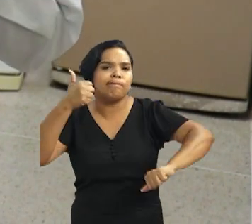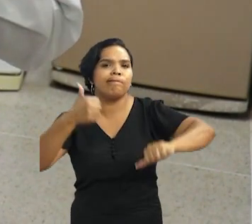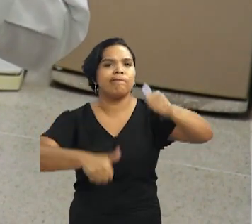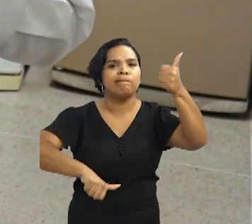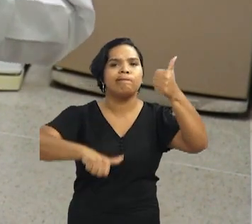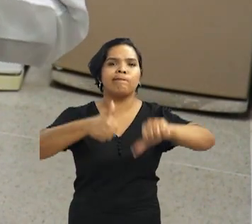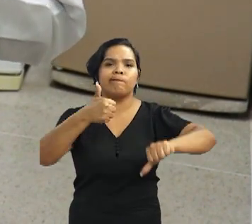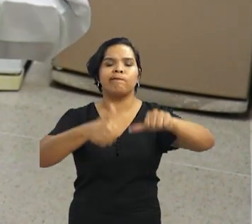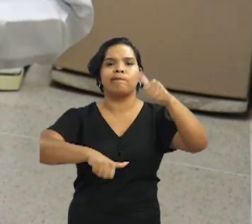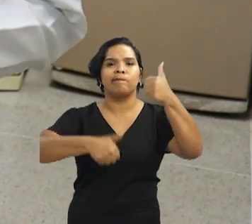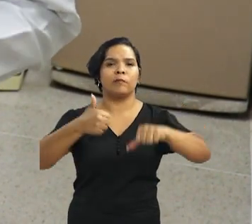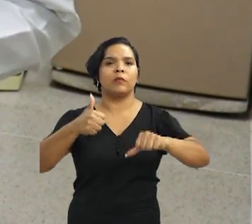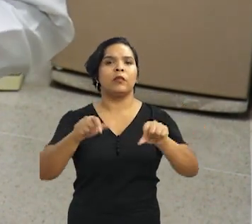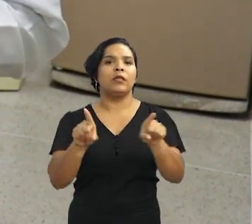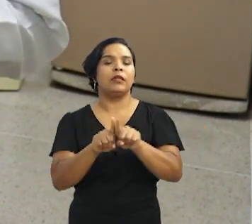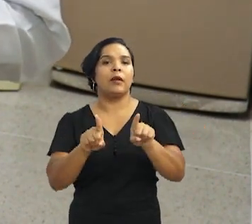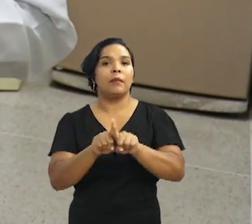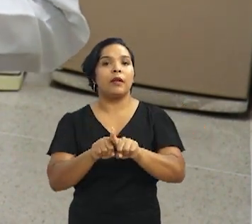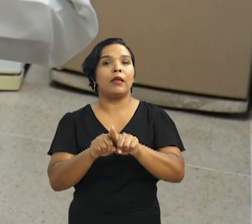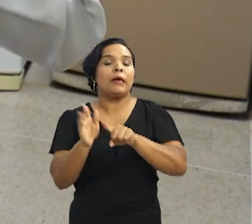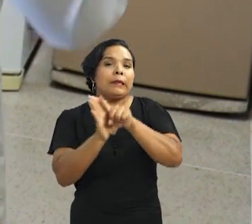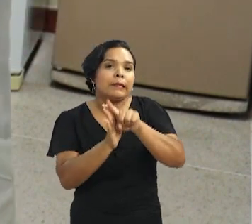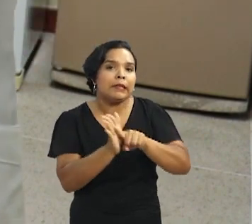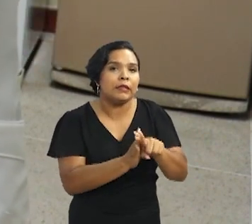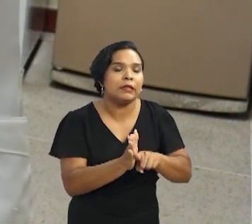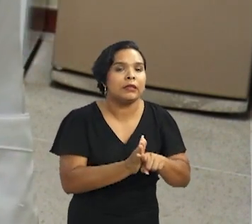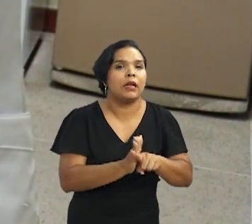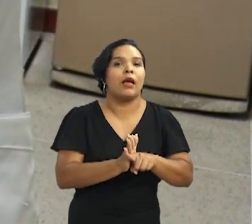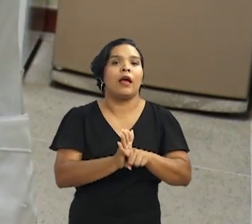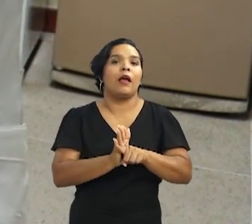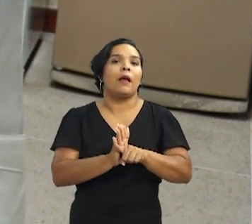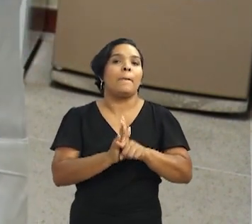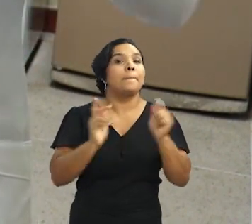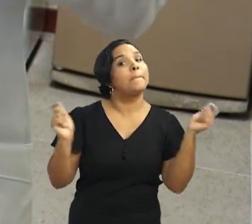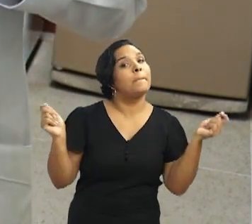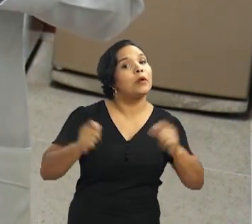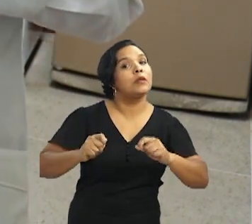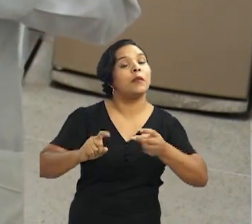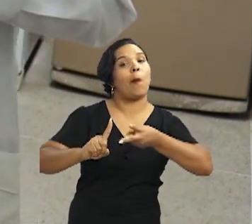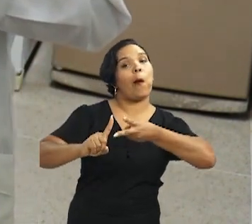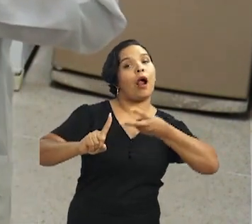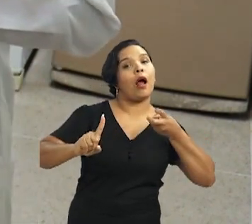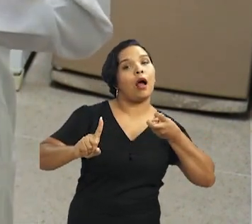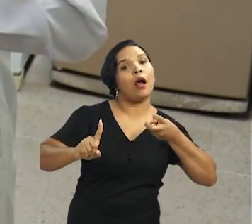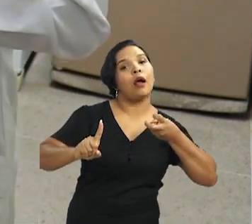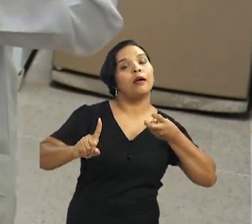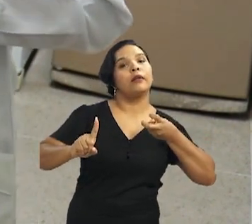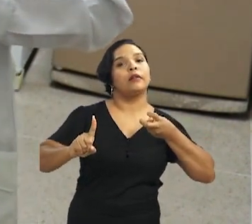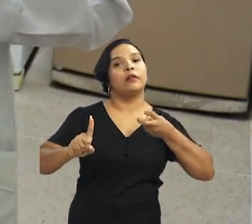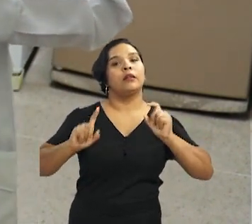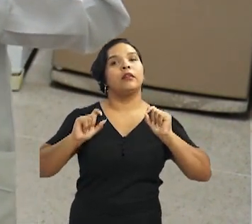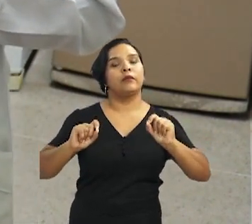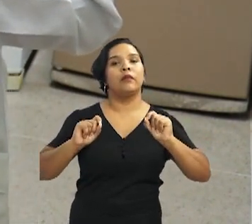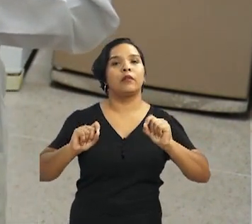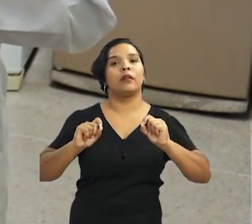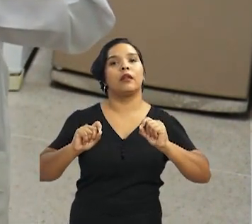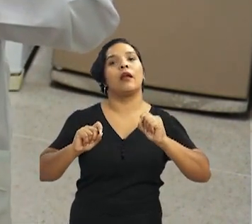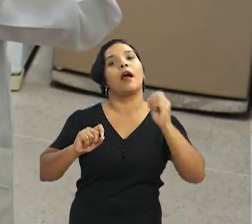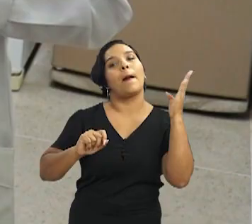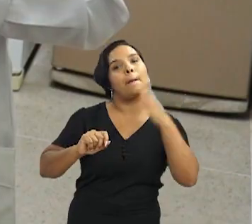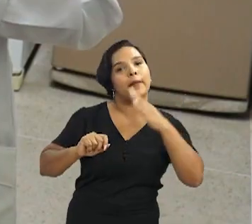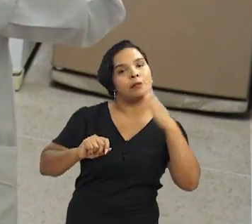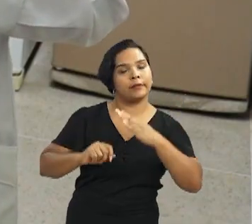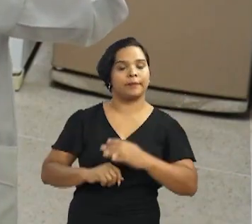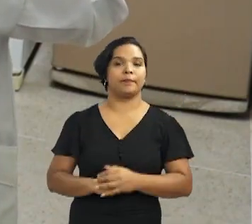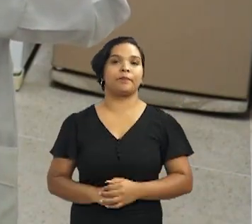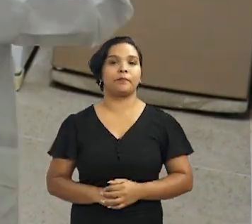testes, parâmetros a respeito dela e depois analisar potenciais ações fraudulentas que venham a